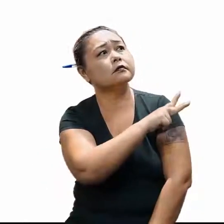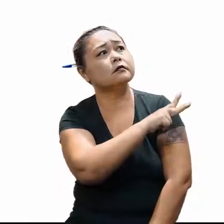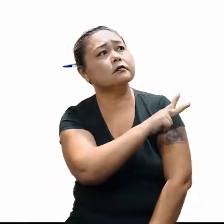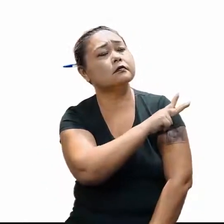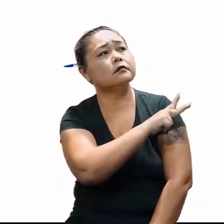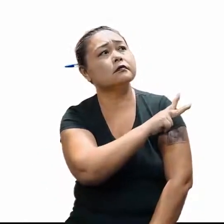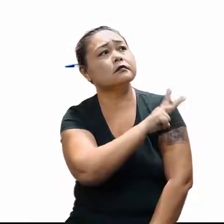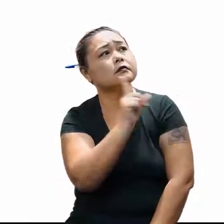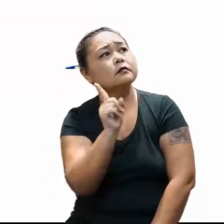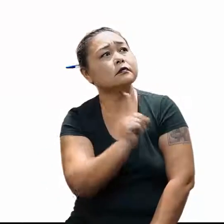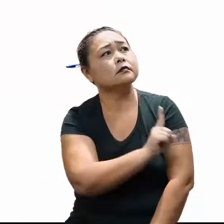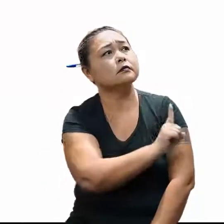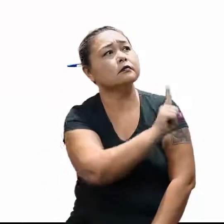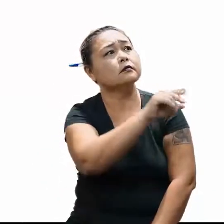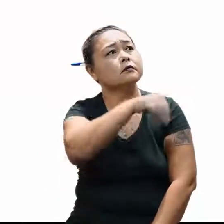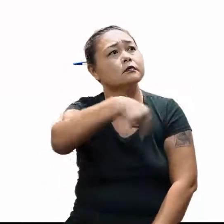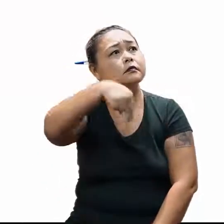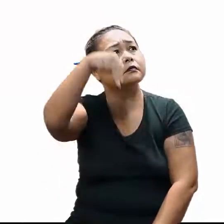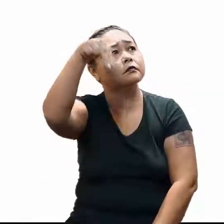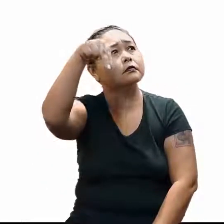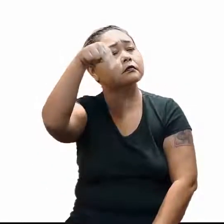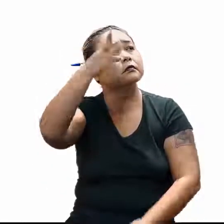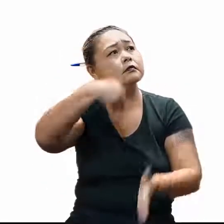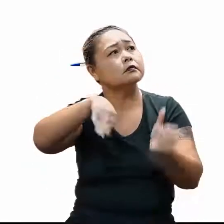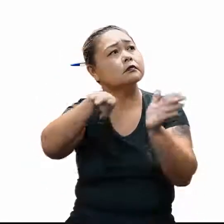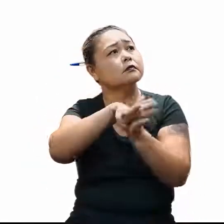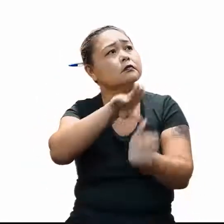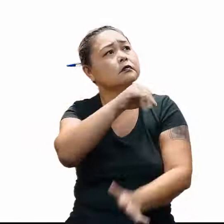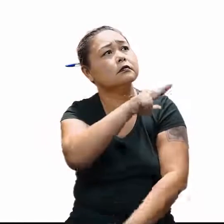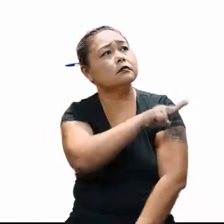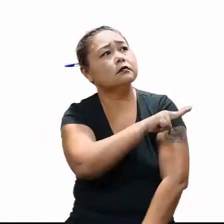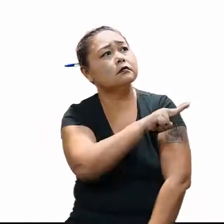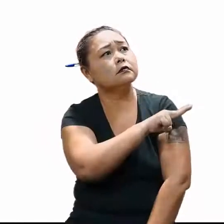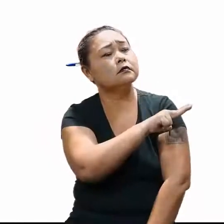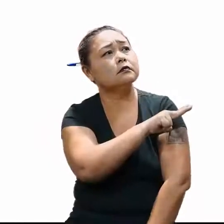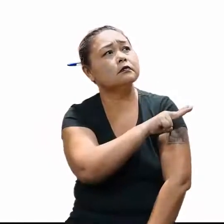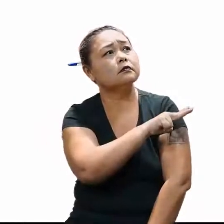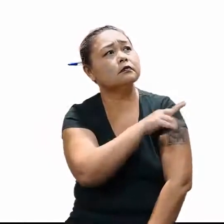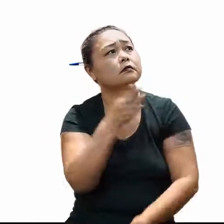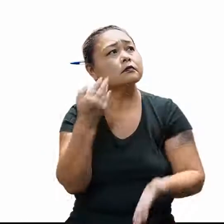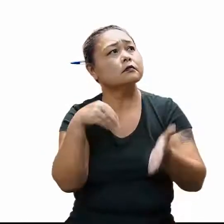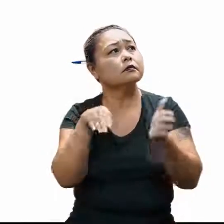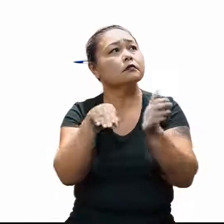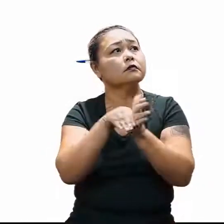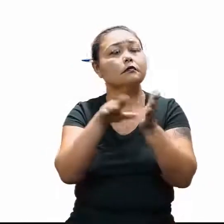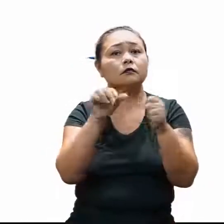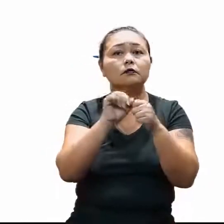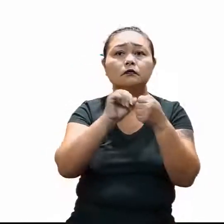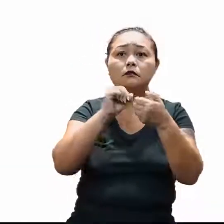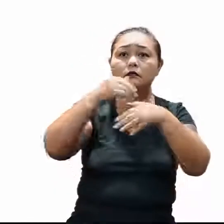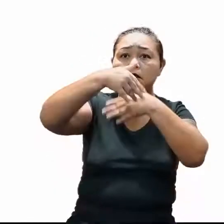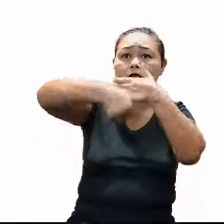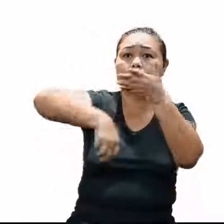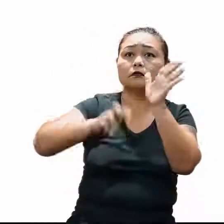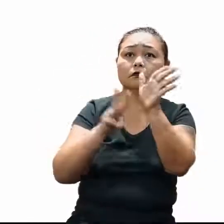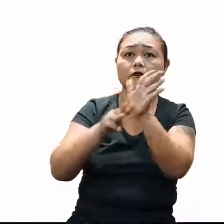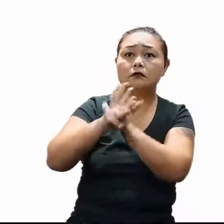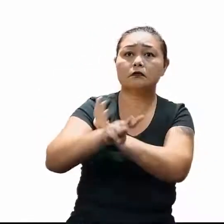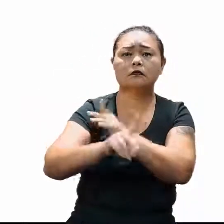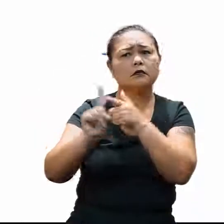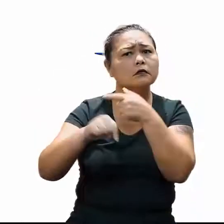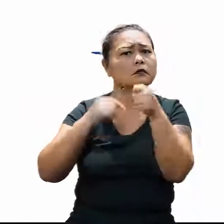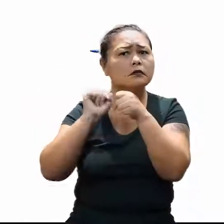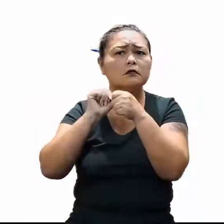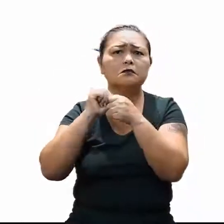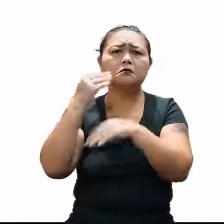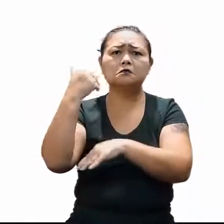saindo do Juruena, passando pela Serra do Norte. Chega em Vilhena até chegar em Santo Antônio do Rio Madeira. Depois essa